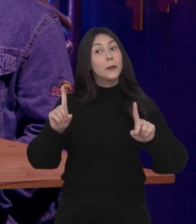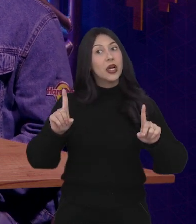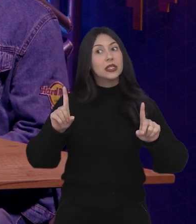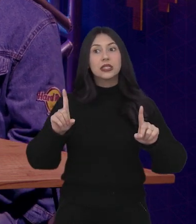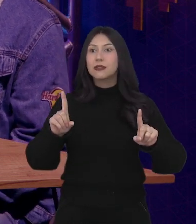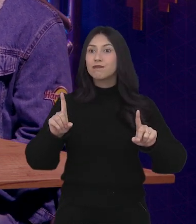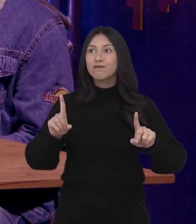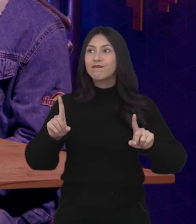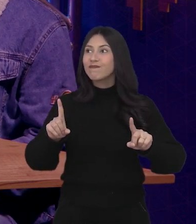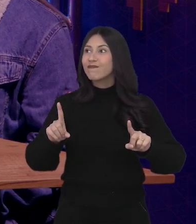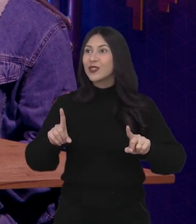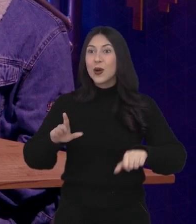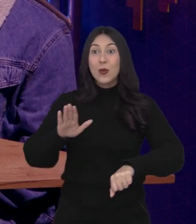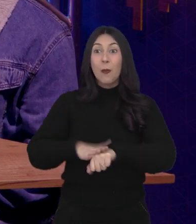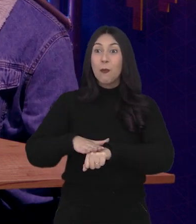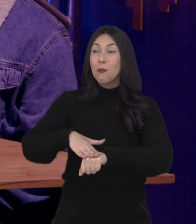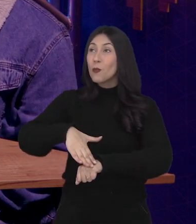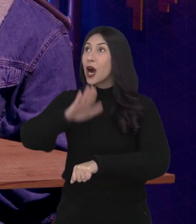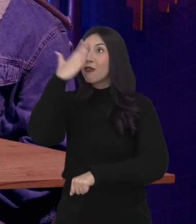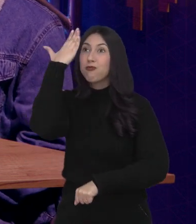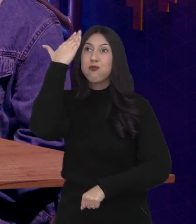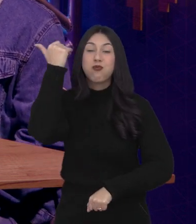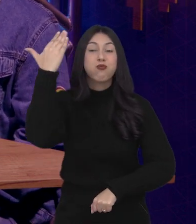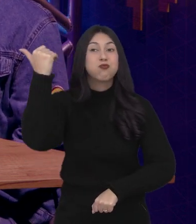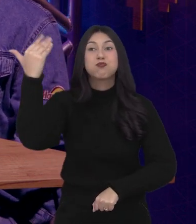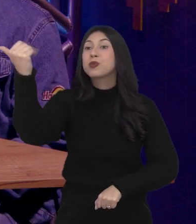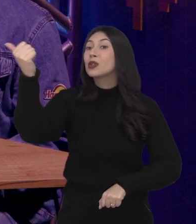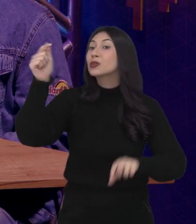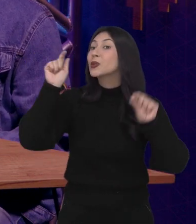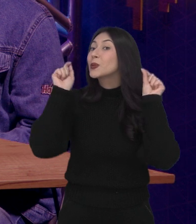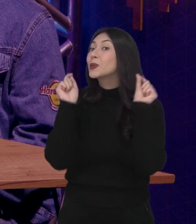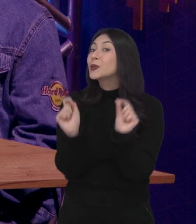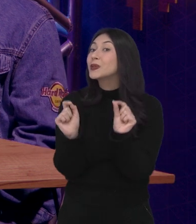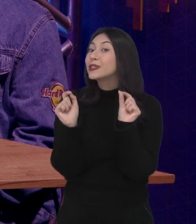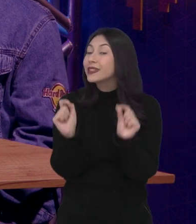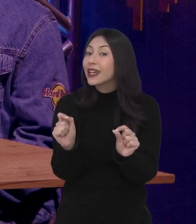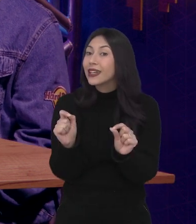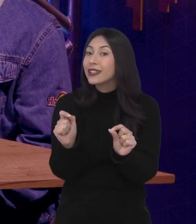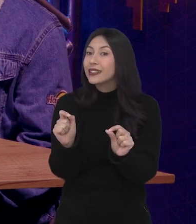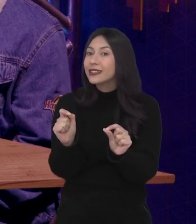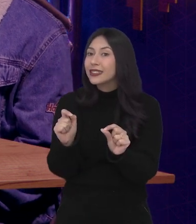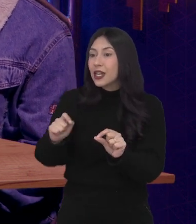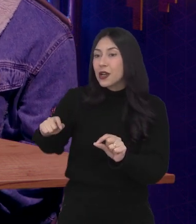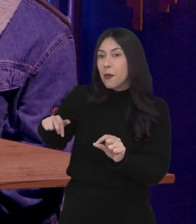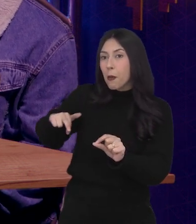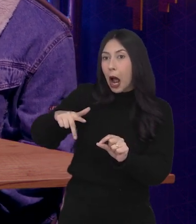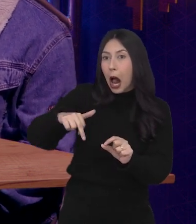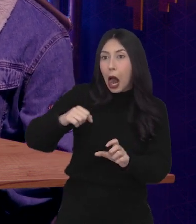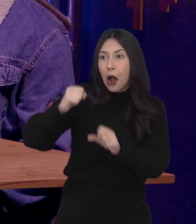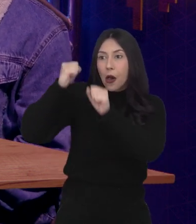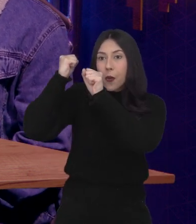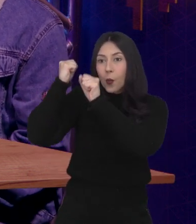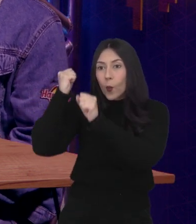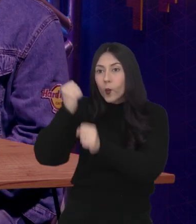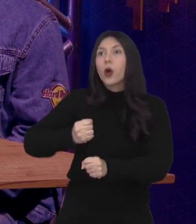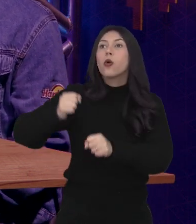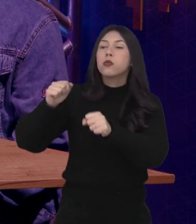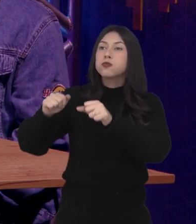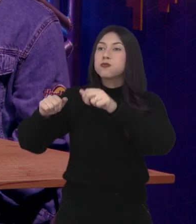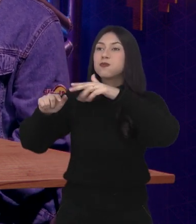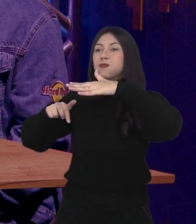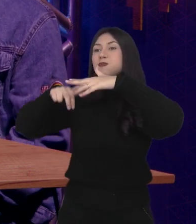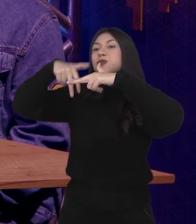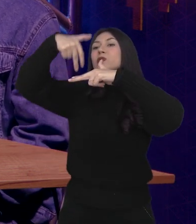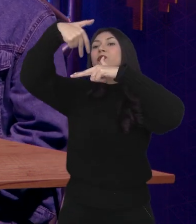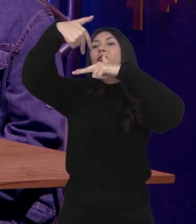Mas o que roubou a cena nessa edição das Olimpíadas foi o salto com vara, que